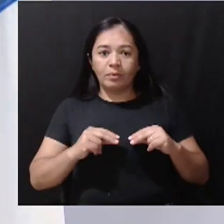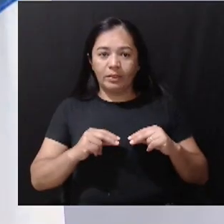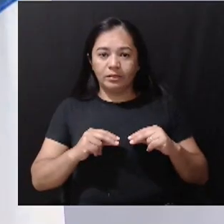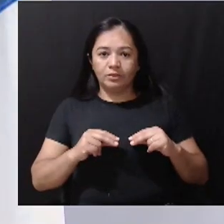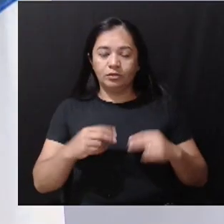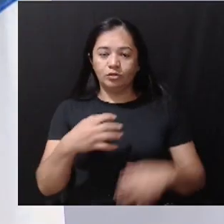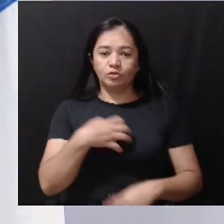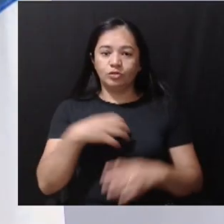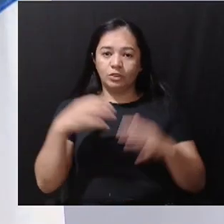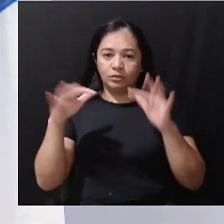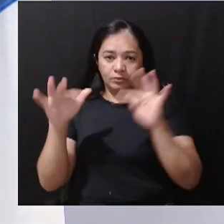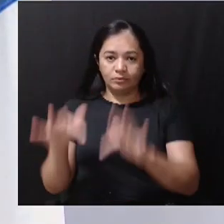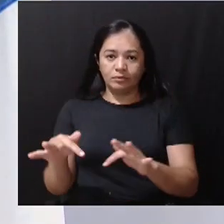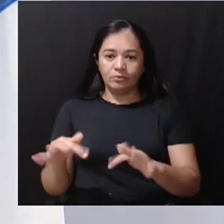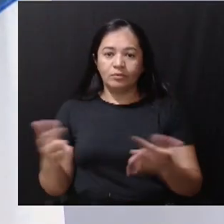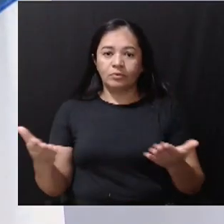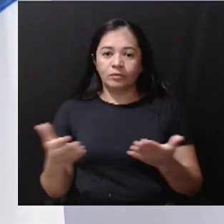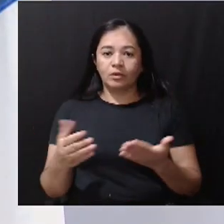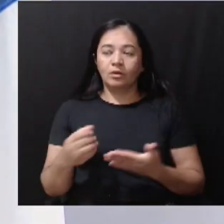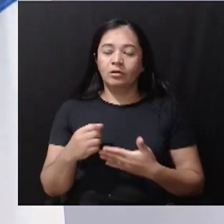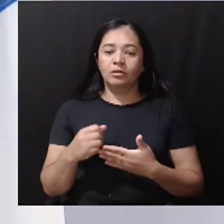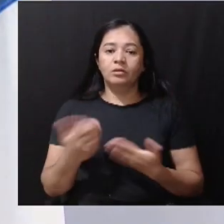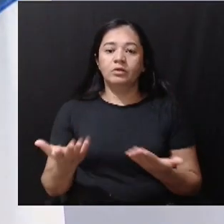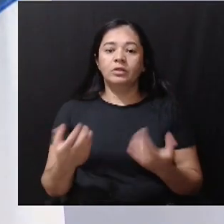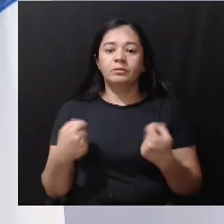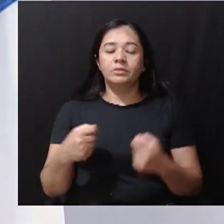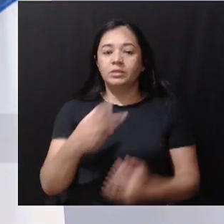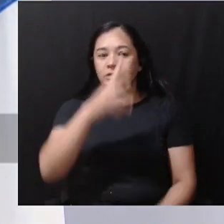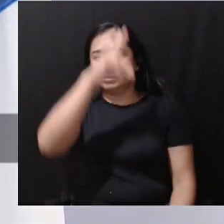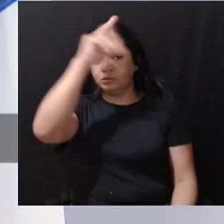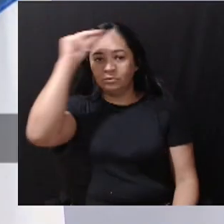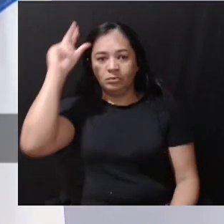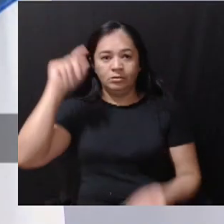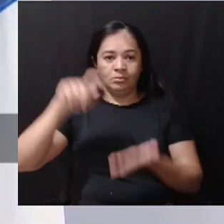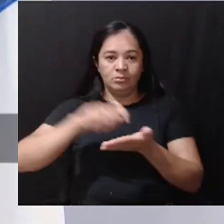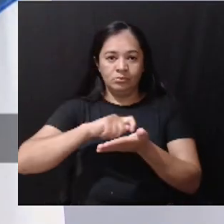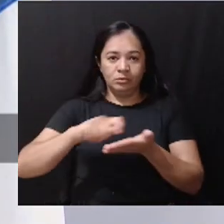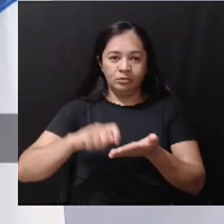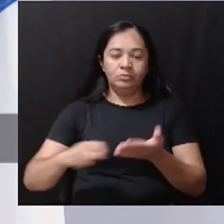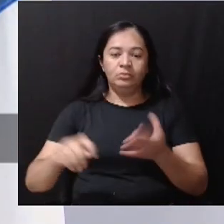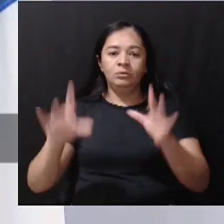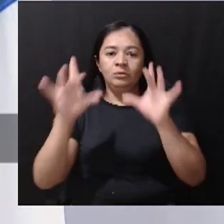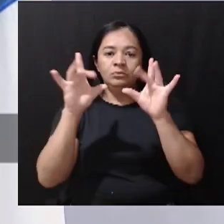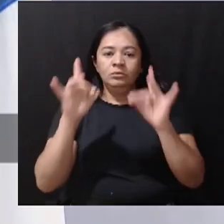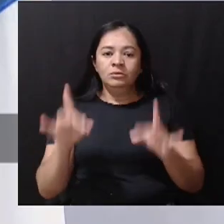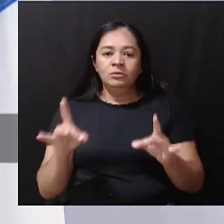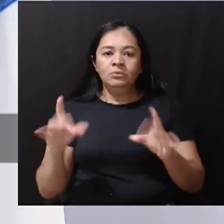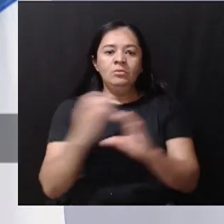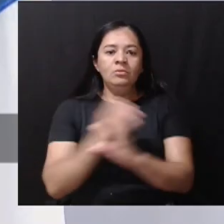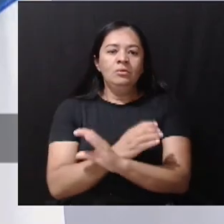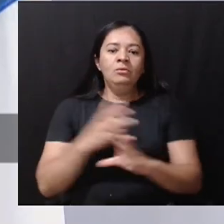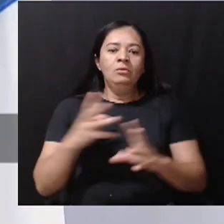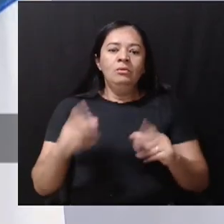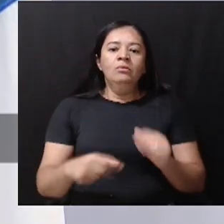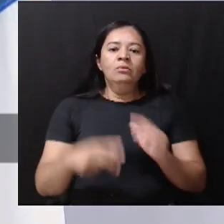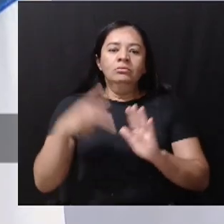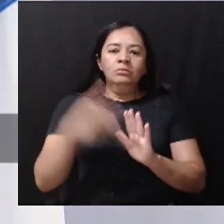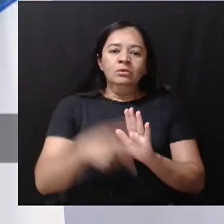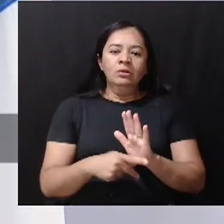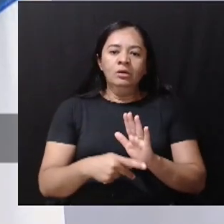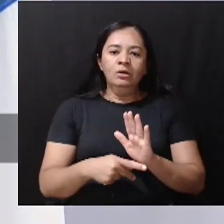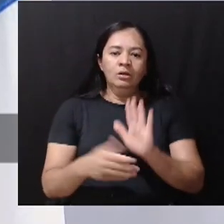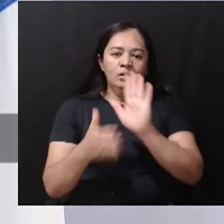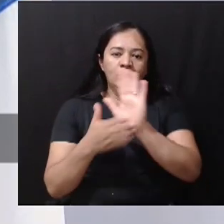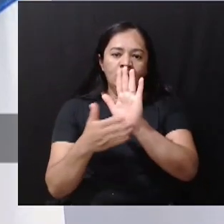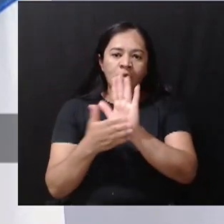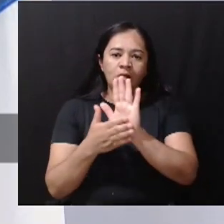definitiva, agora seguem para a sanção do prefeito. Os detalhes completos de todos os projetos que estavam na pauta está